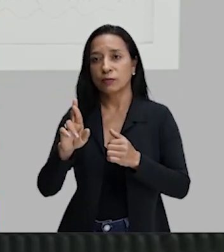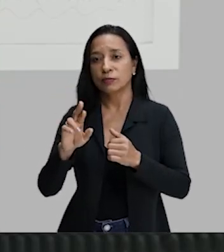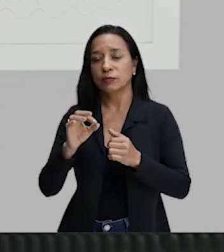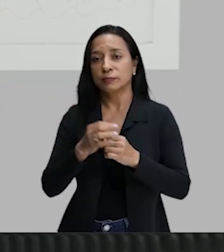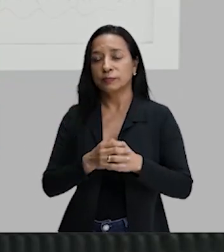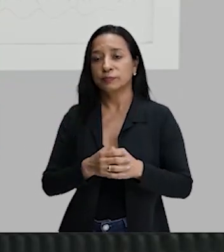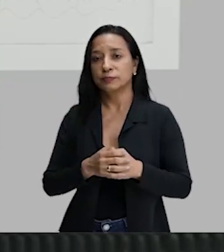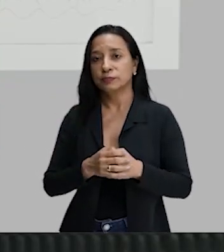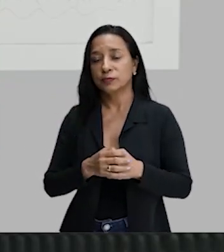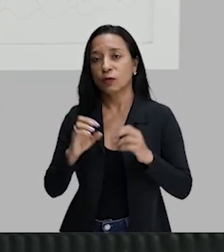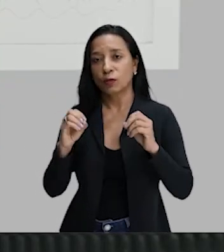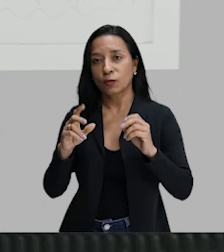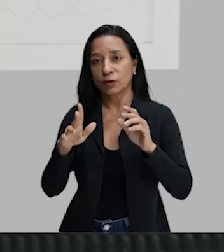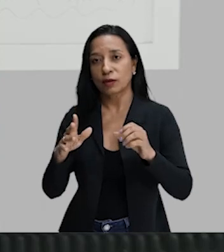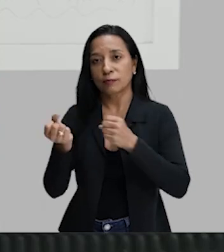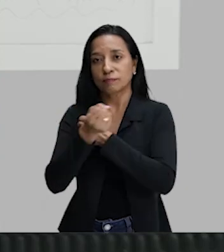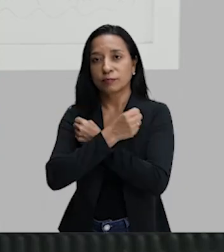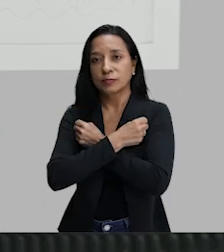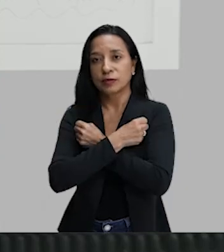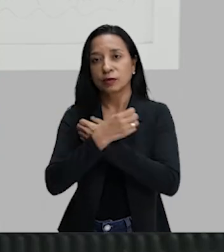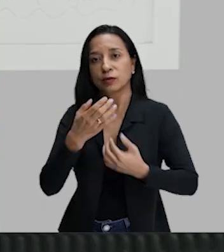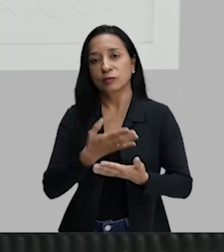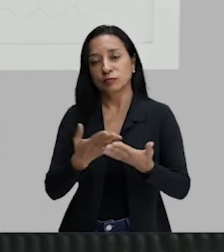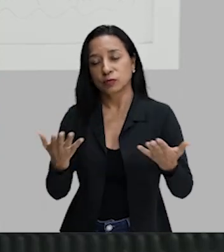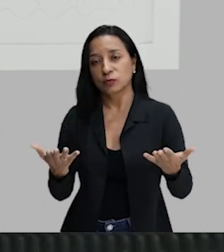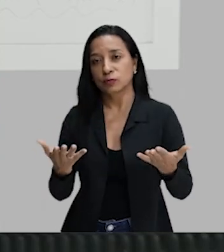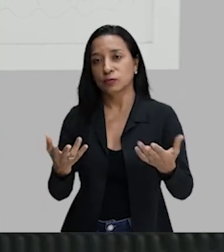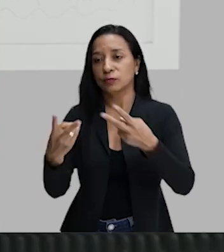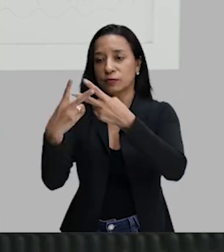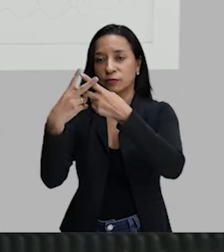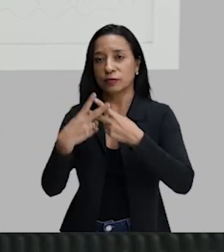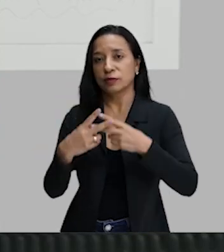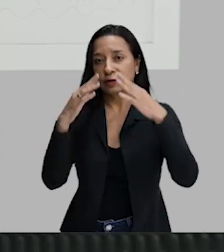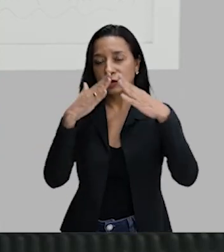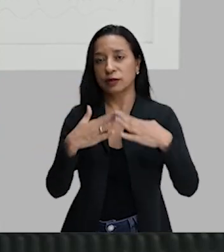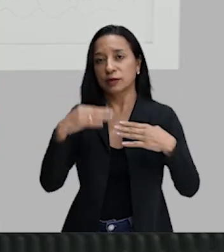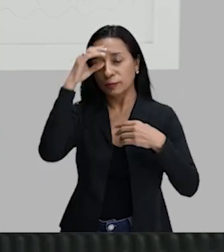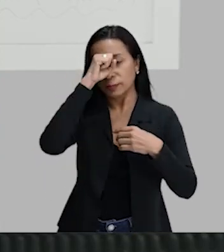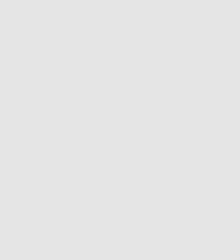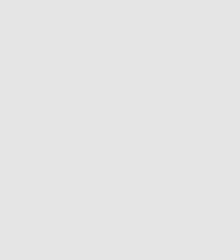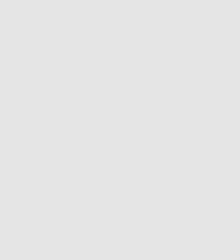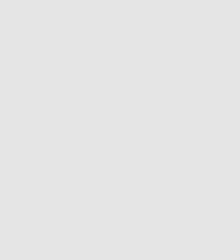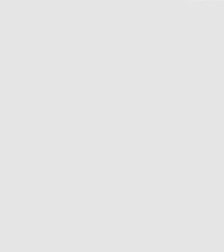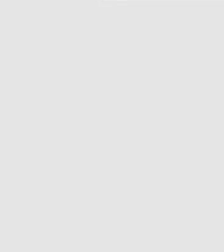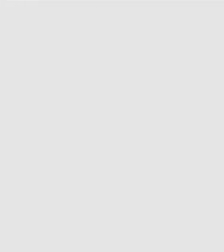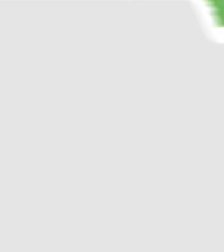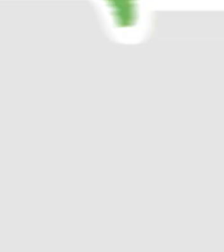produto, ok? Um abraço a todos, já sabe, né? Hashtag fica em casa aprendendo.